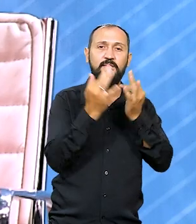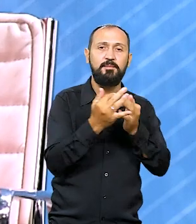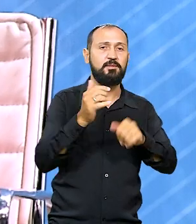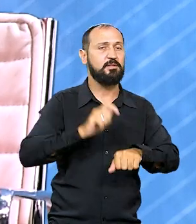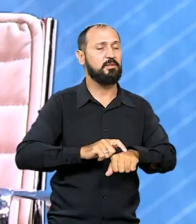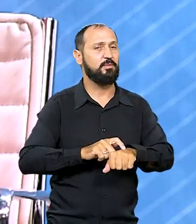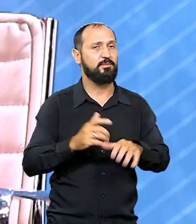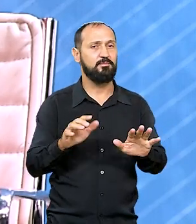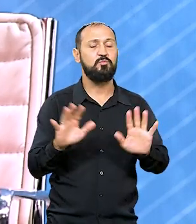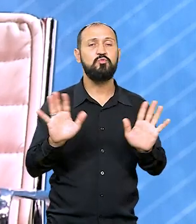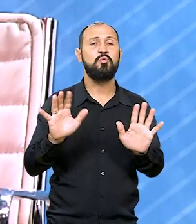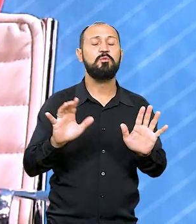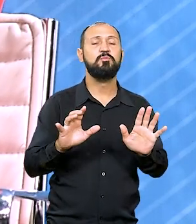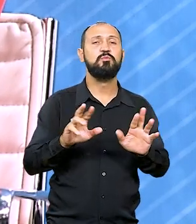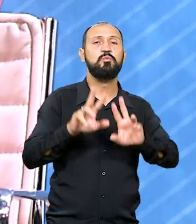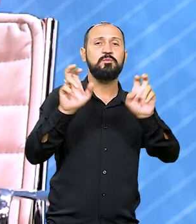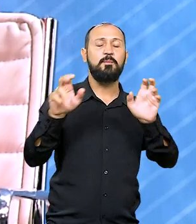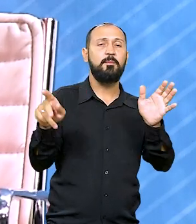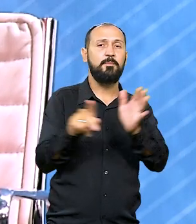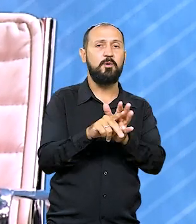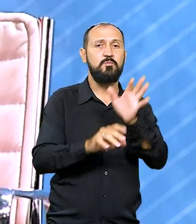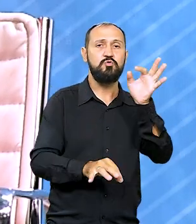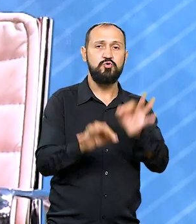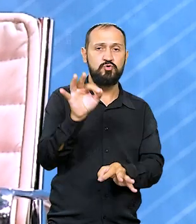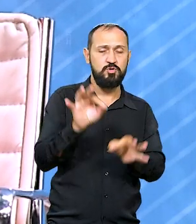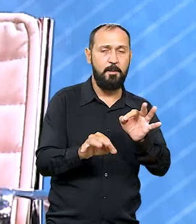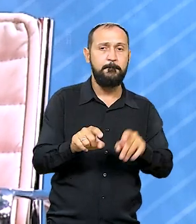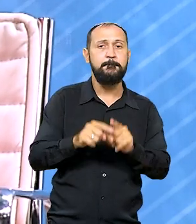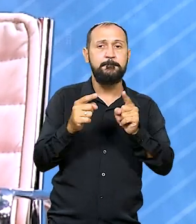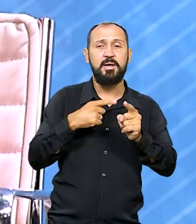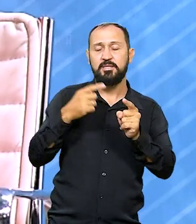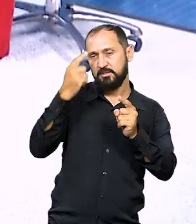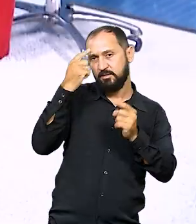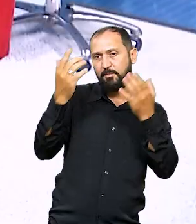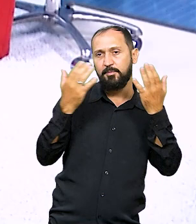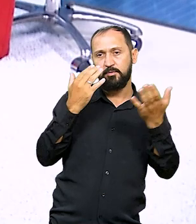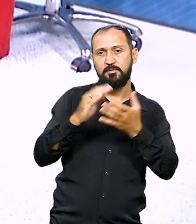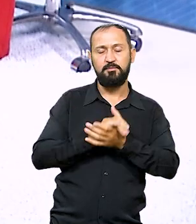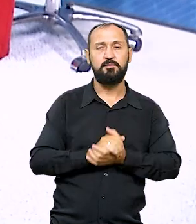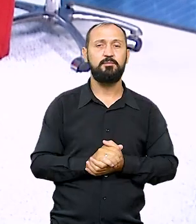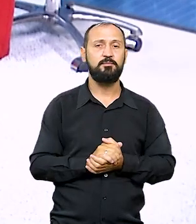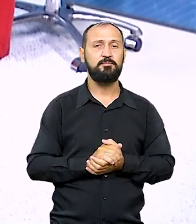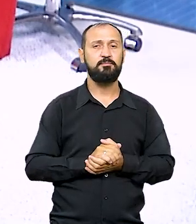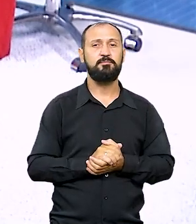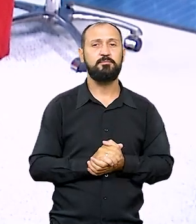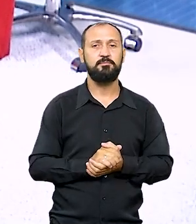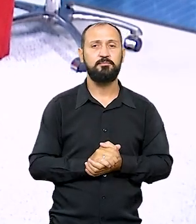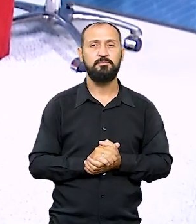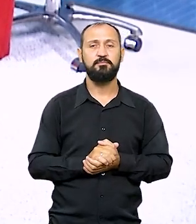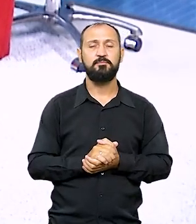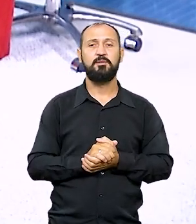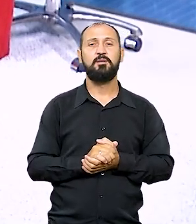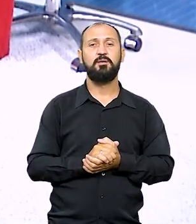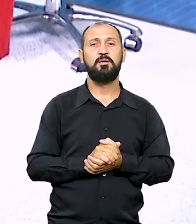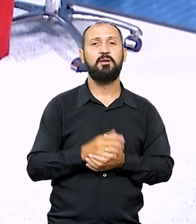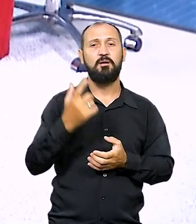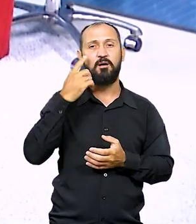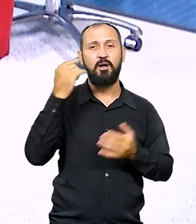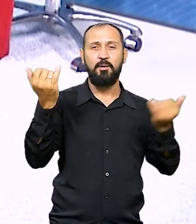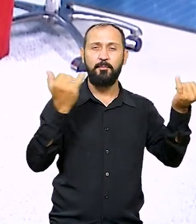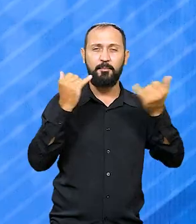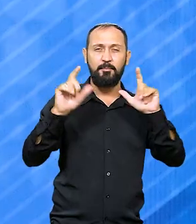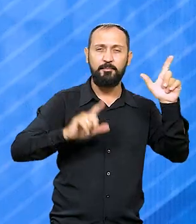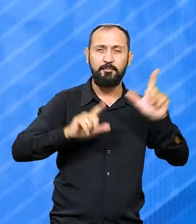aquela família naquele momento, não só do ponto de vista jurídico, mas muitas vezes psicológico também. Psicológico, isso. A